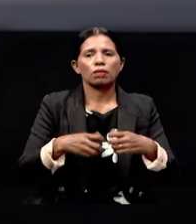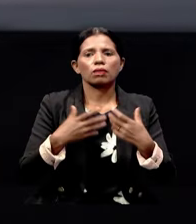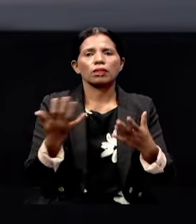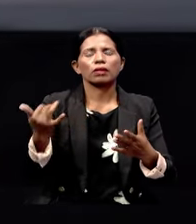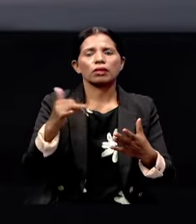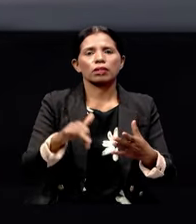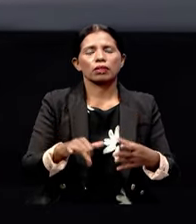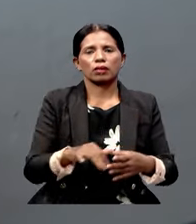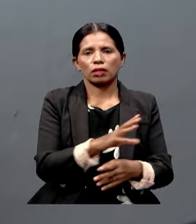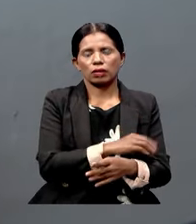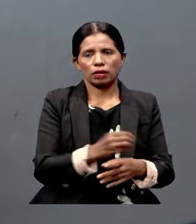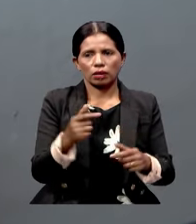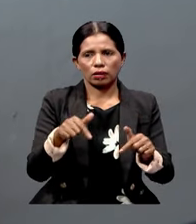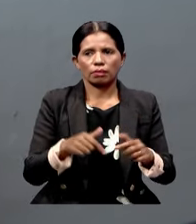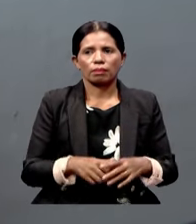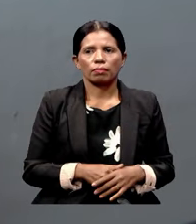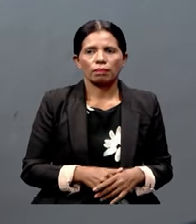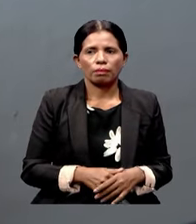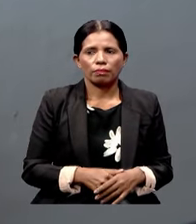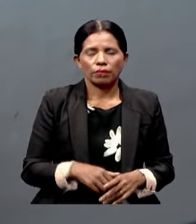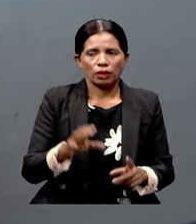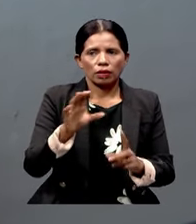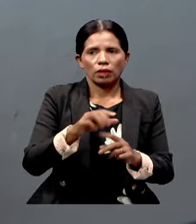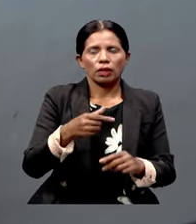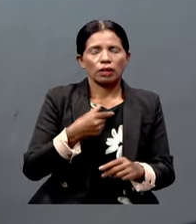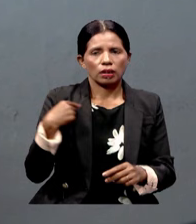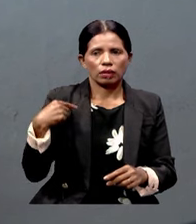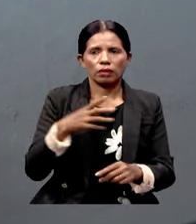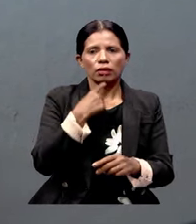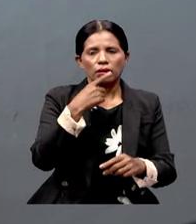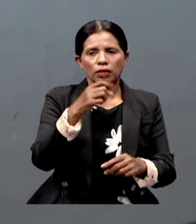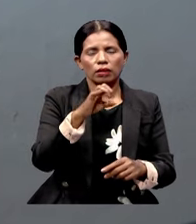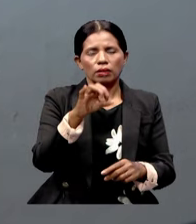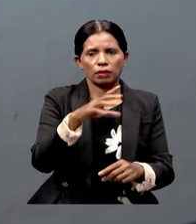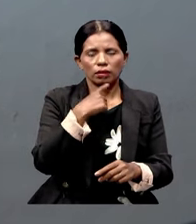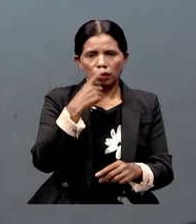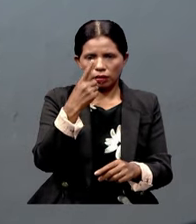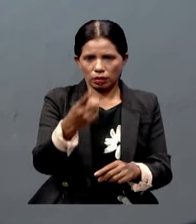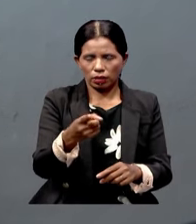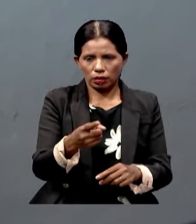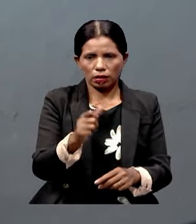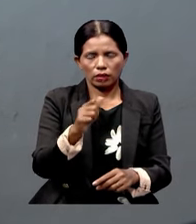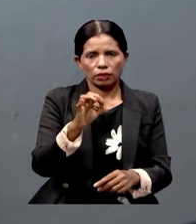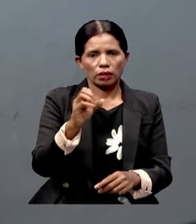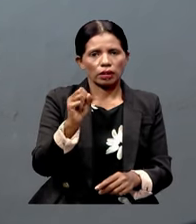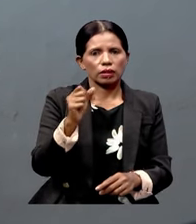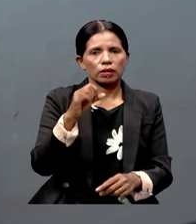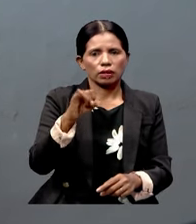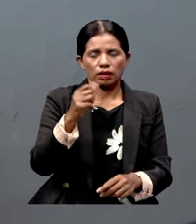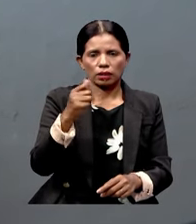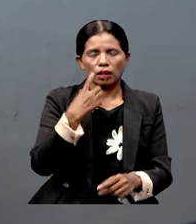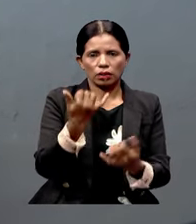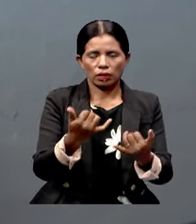nia controlo durante ne. Chefe gabinete ai faeza IP Armindo Gonçalves hateten, ai faeza mos oras ne dadaun halo